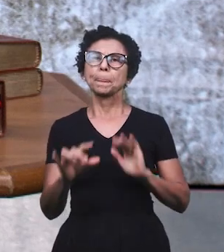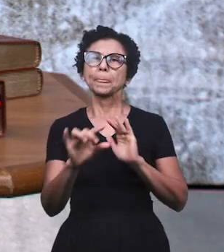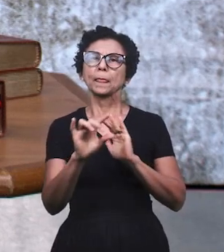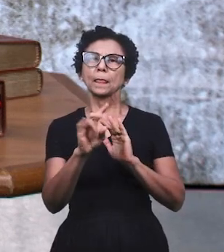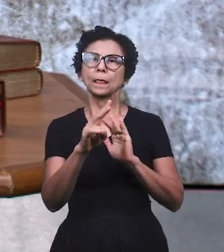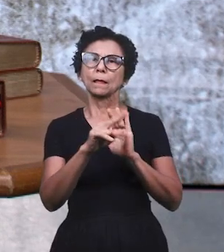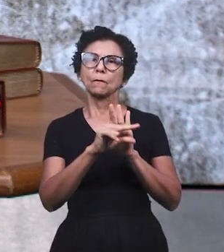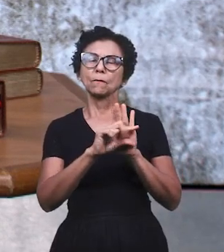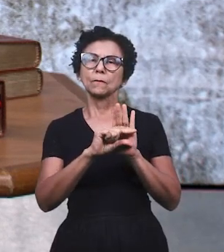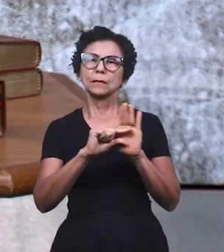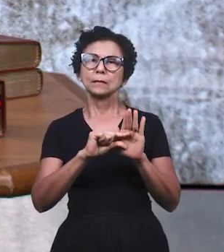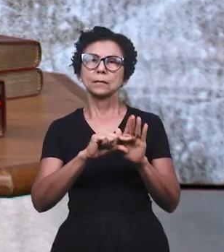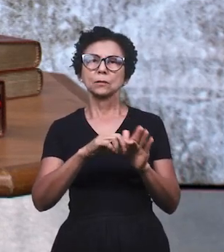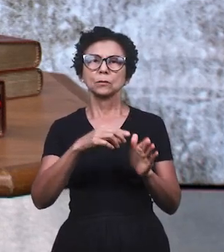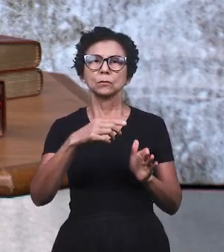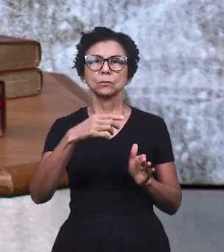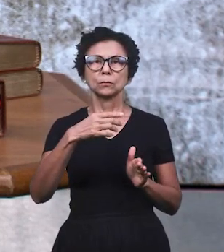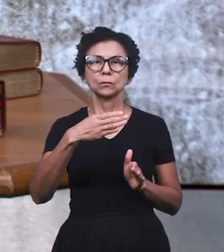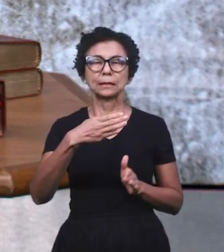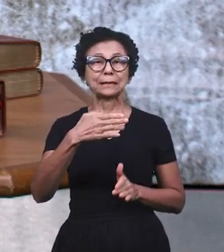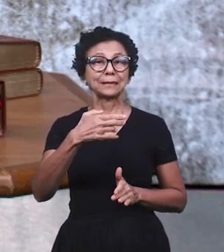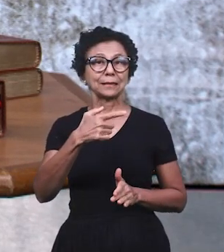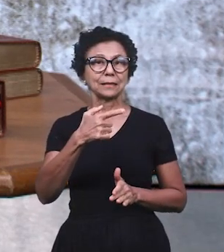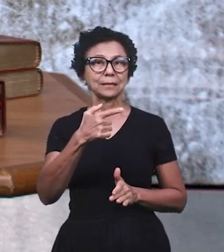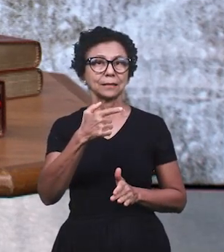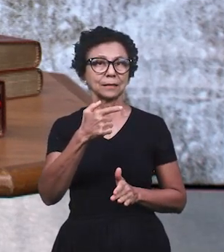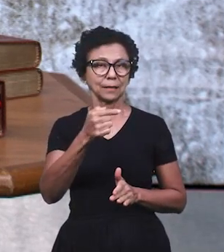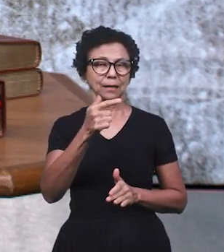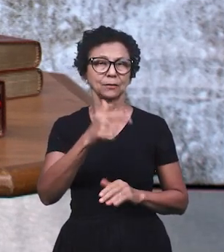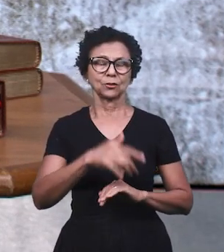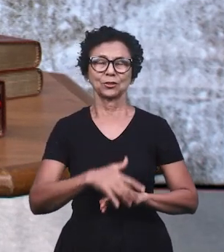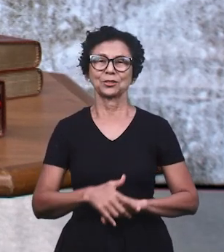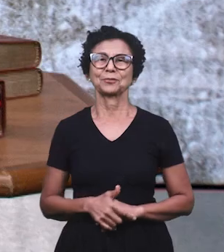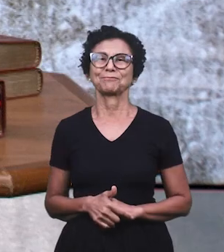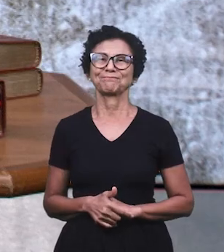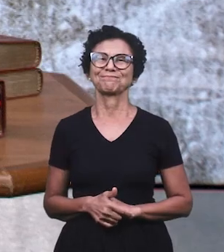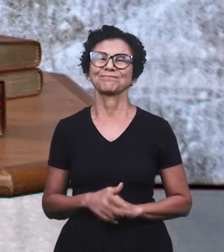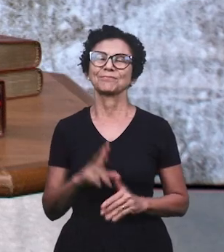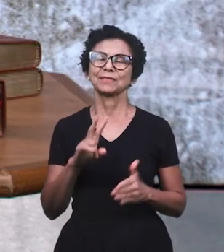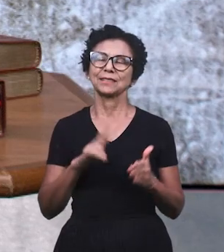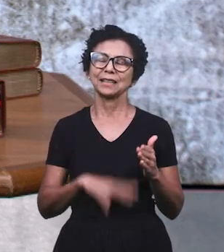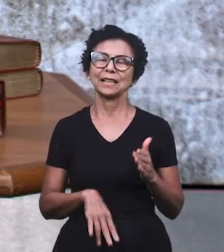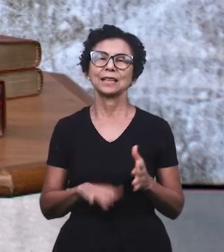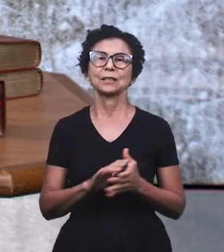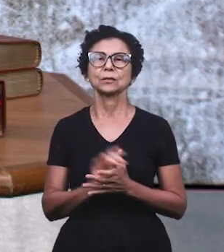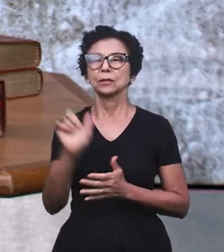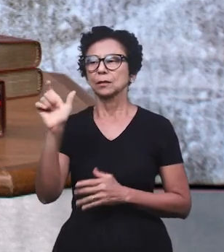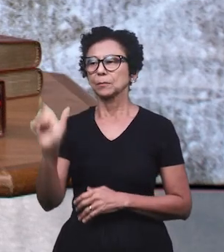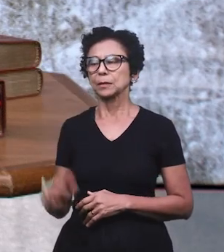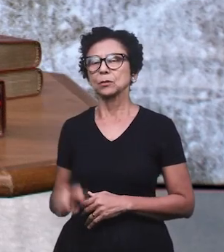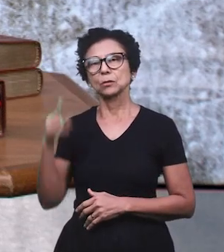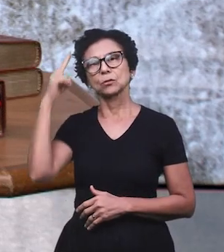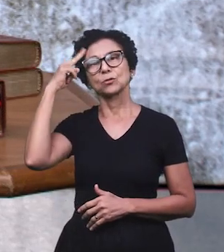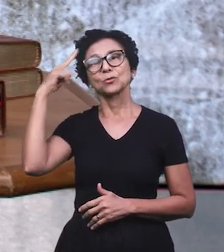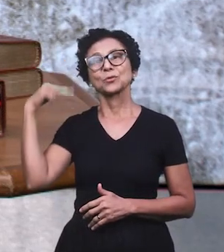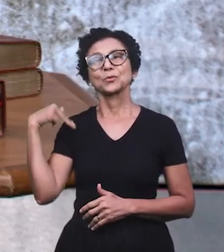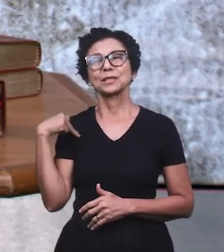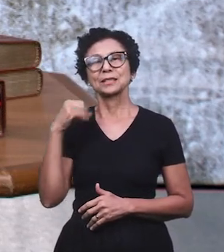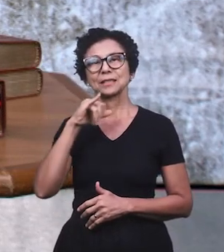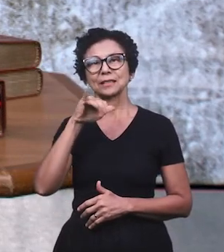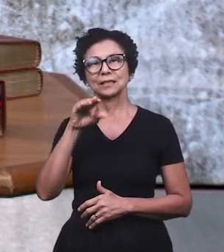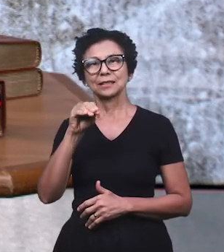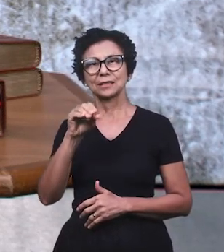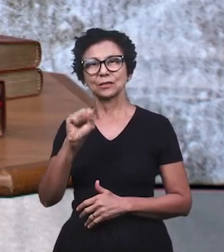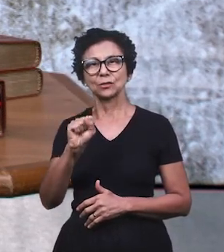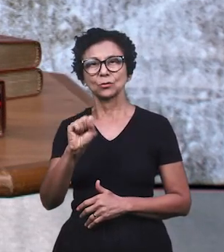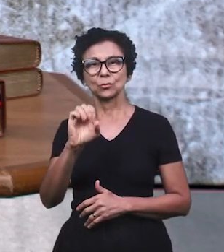versículo 47. Nós estamos lendo a respeito da vida de José. José